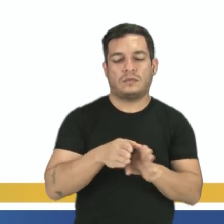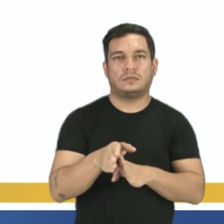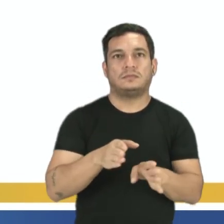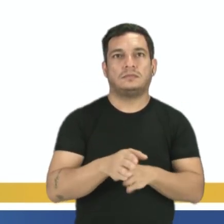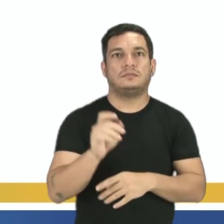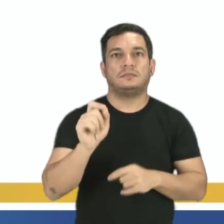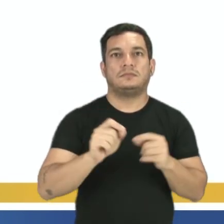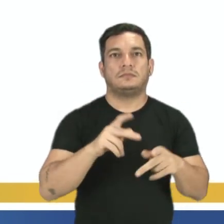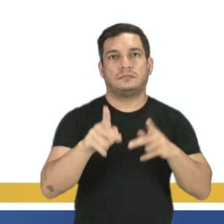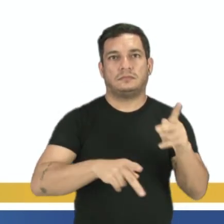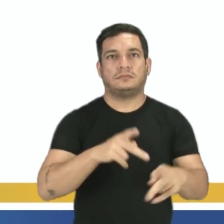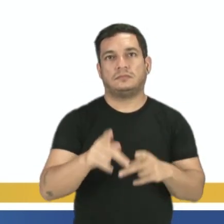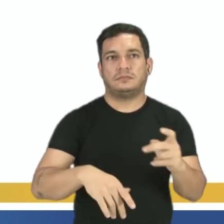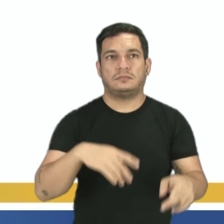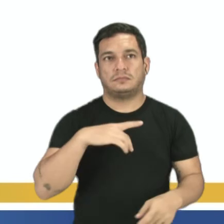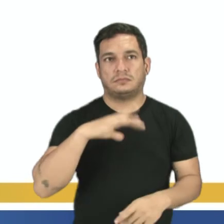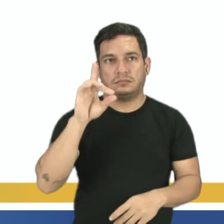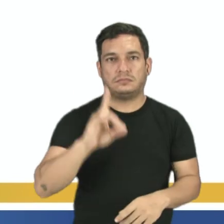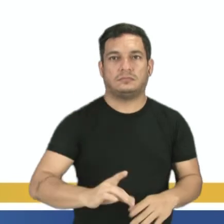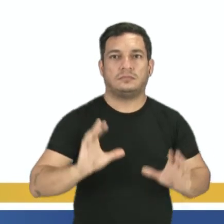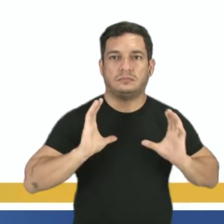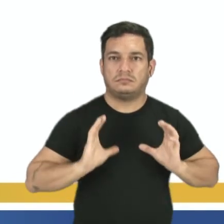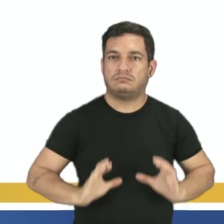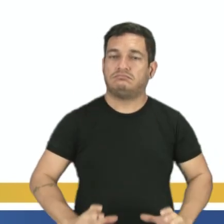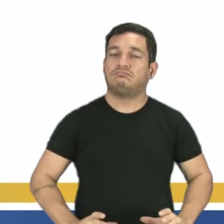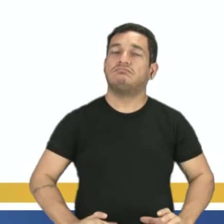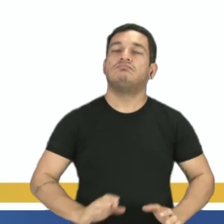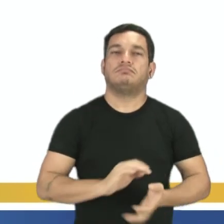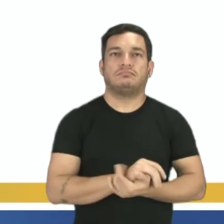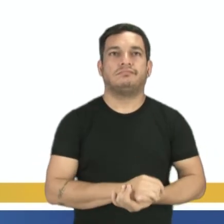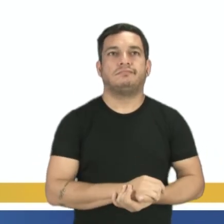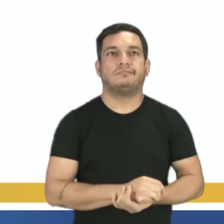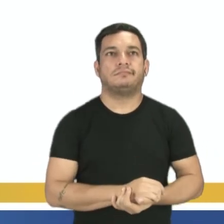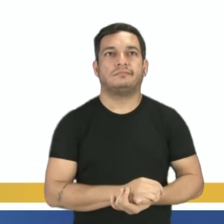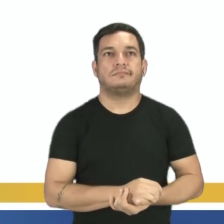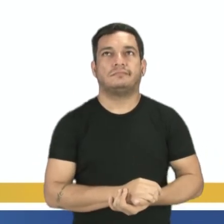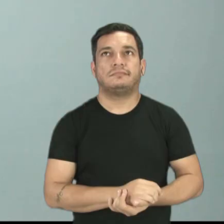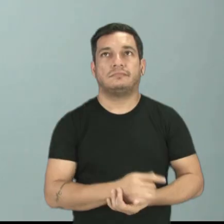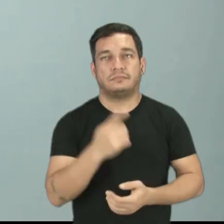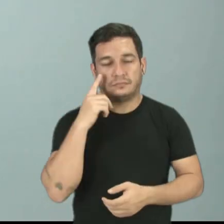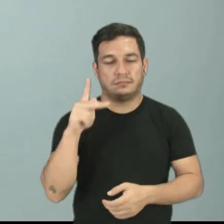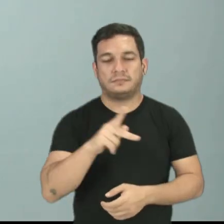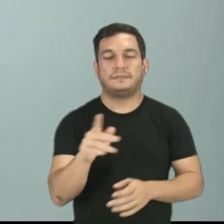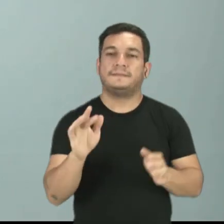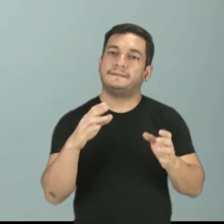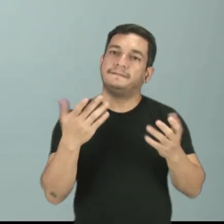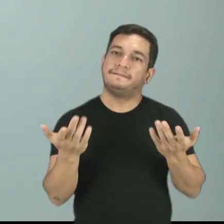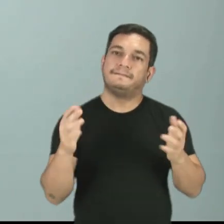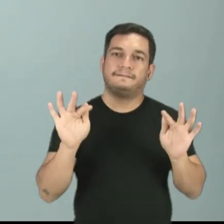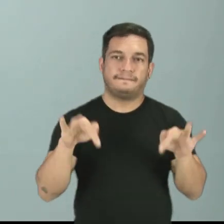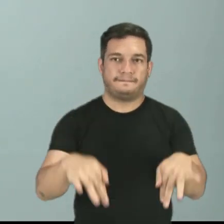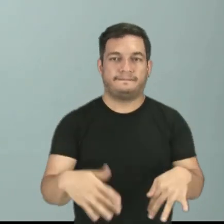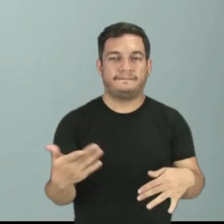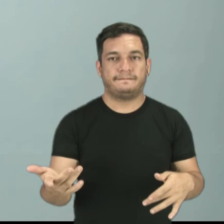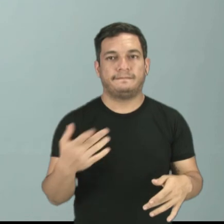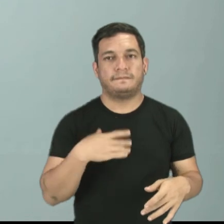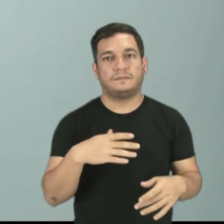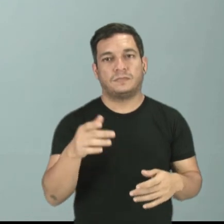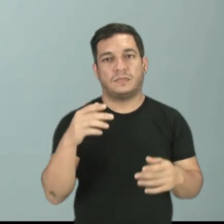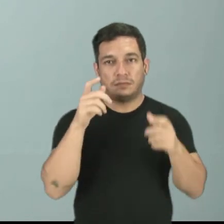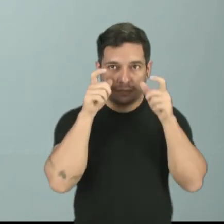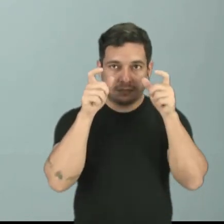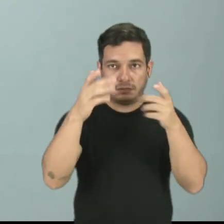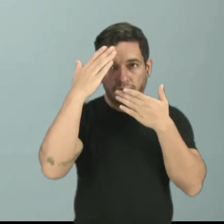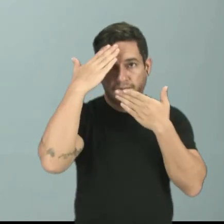proposta de conscientização da população acerca dos seus direitos como cidadão. O professor César vai ficar por aqui, muito obrigado